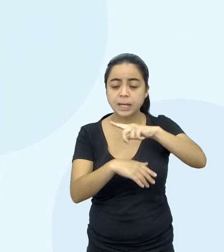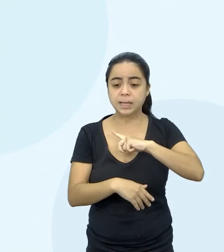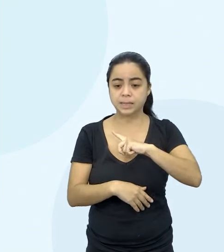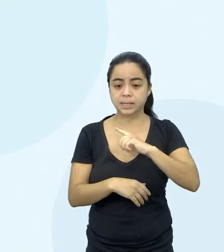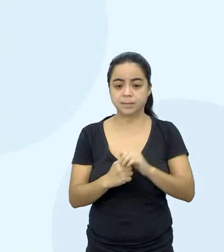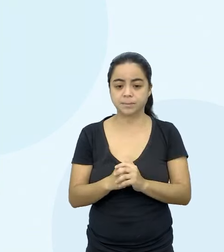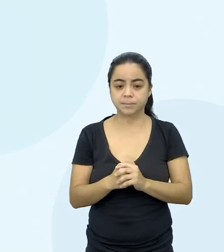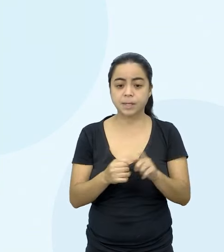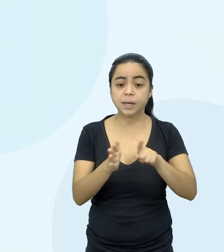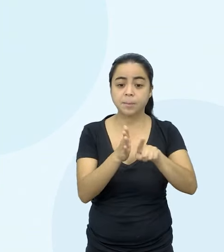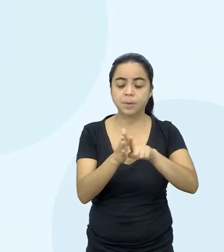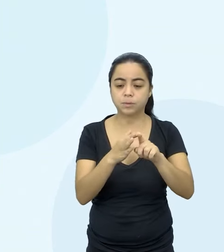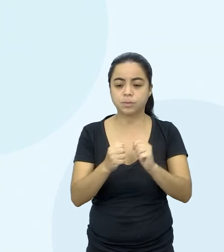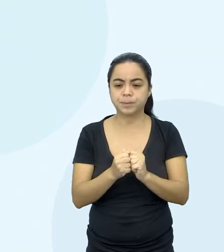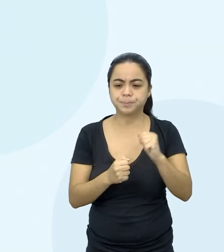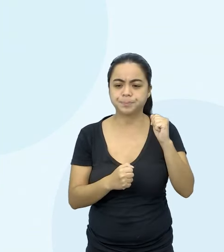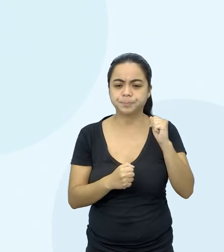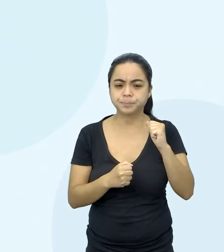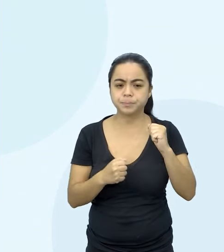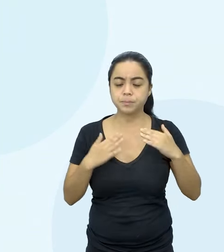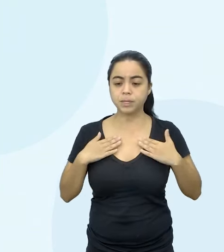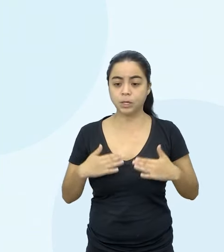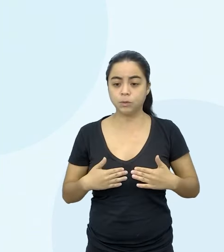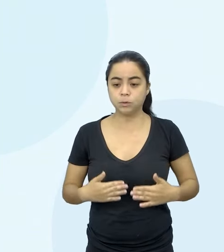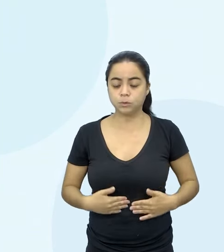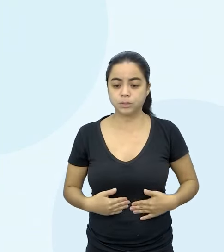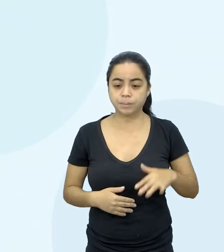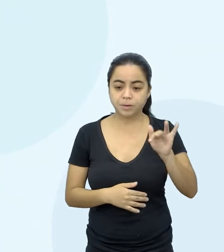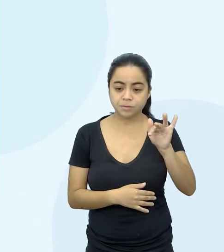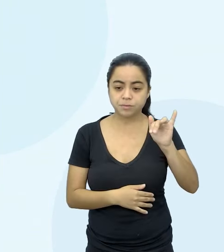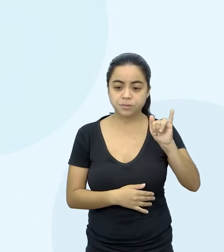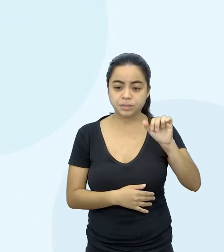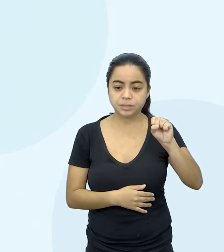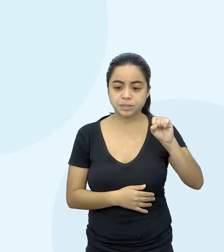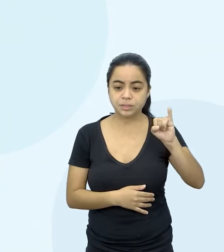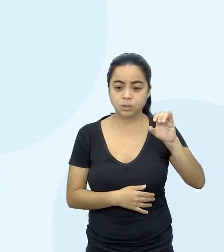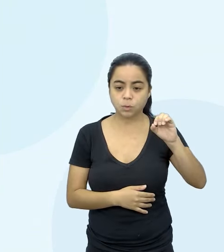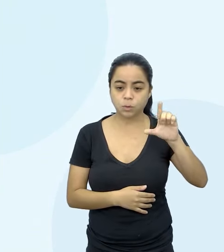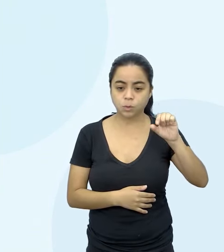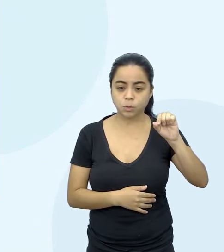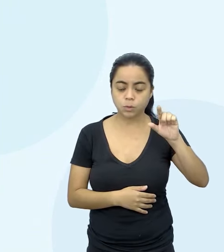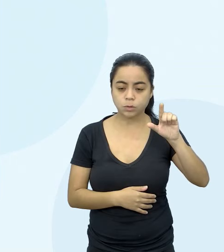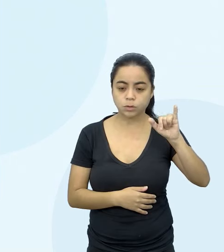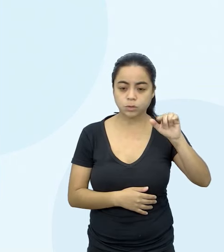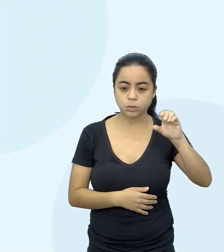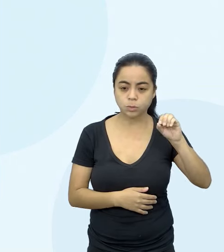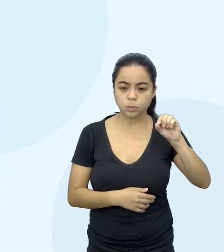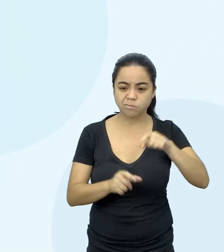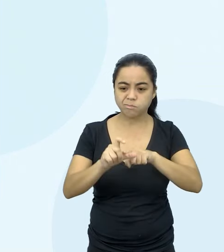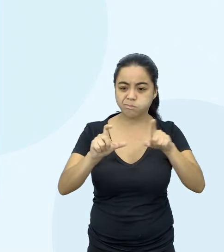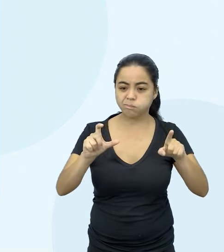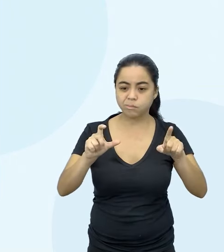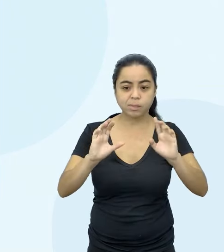Outra pergunta. Entendendo que o sistema fisiológico não atuam isoladamente, quais são